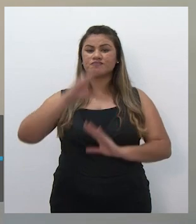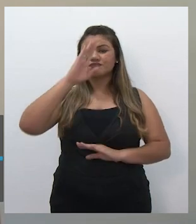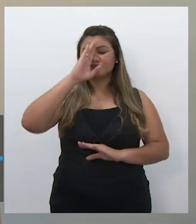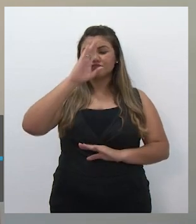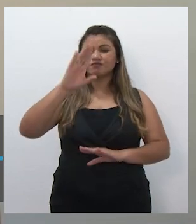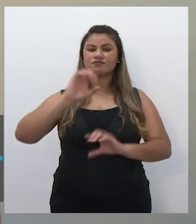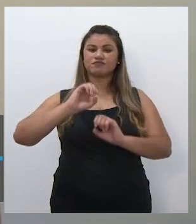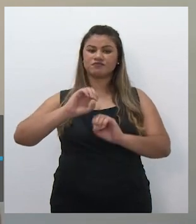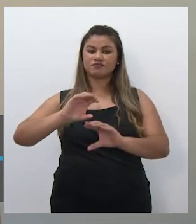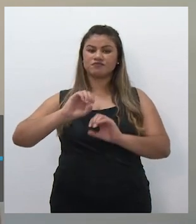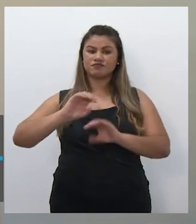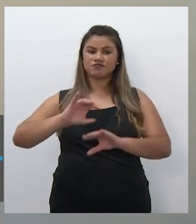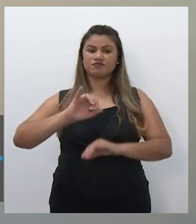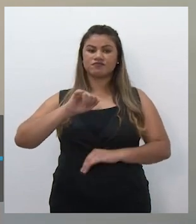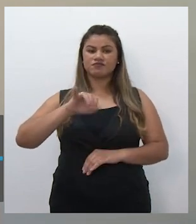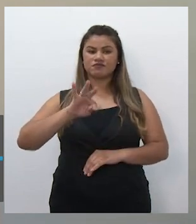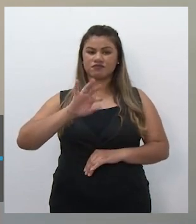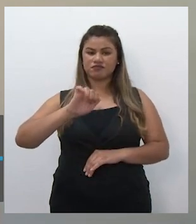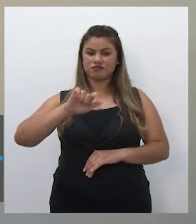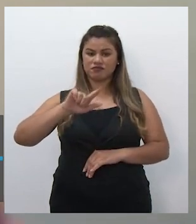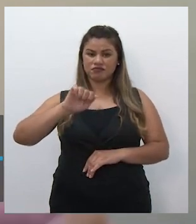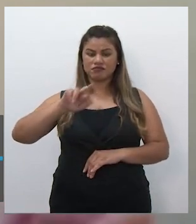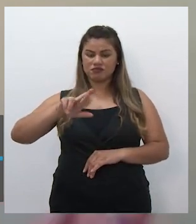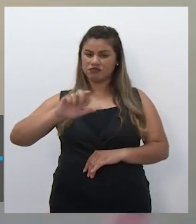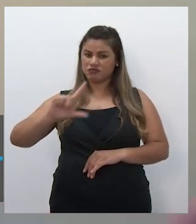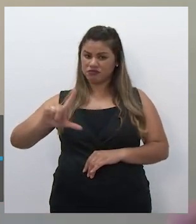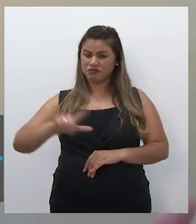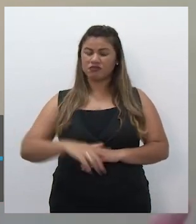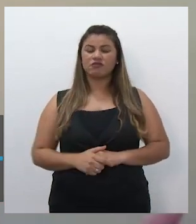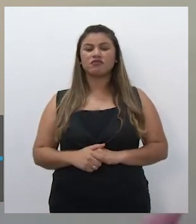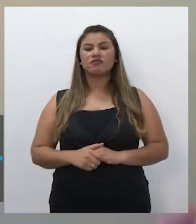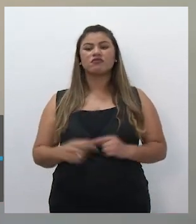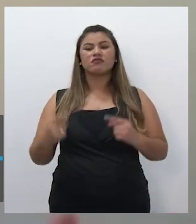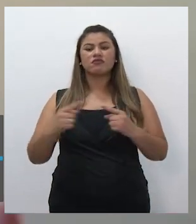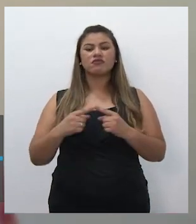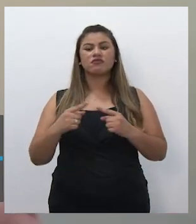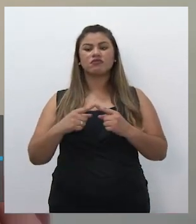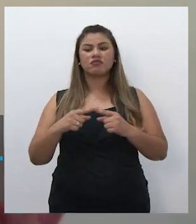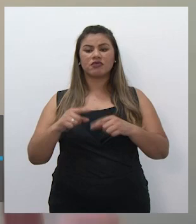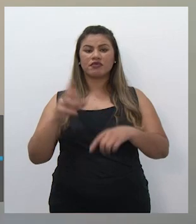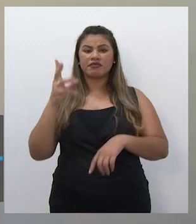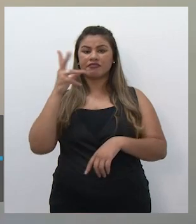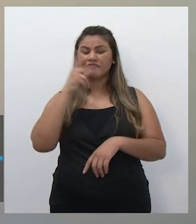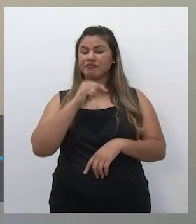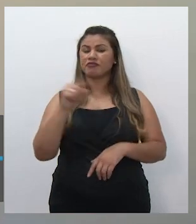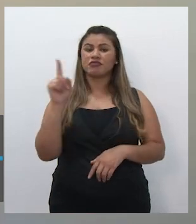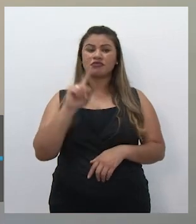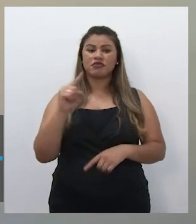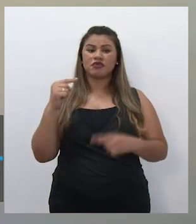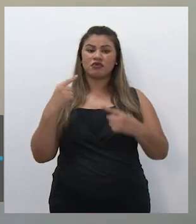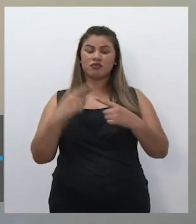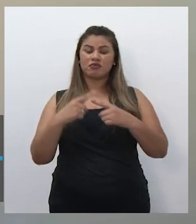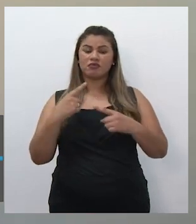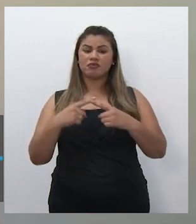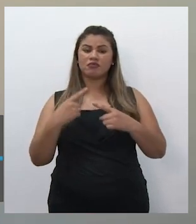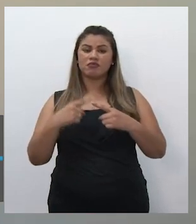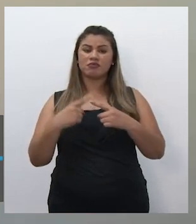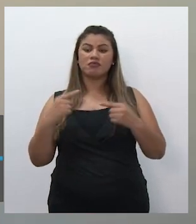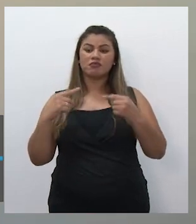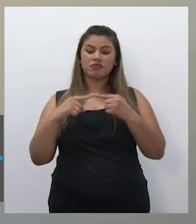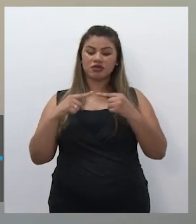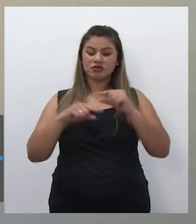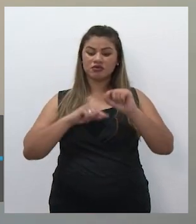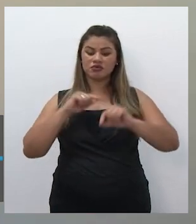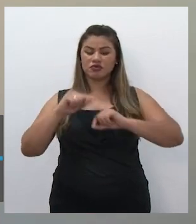integral. Essa educação integral que acontece não no tempo estendido, mas na forma de desenvolver